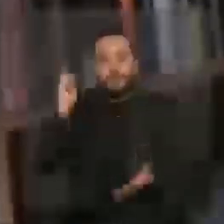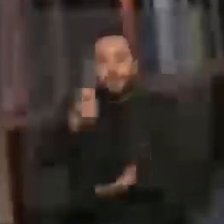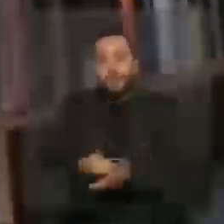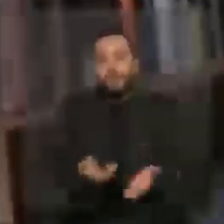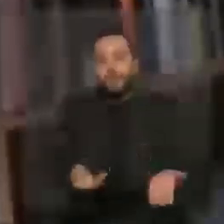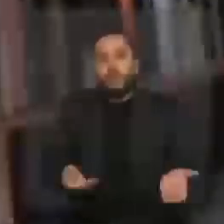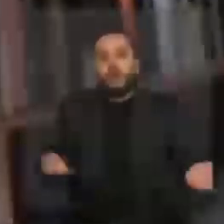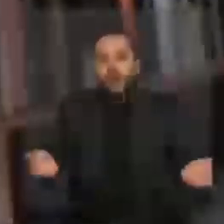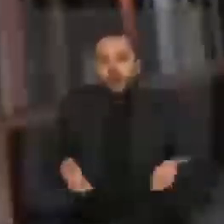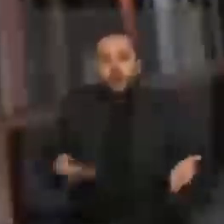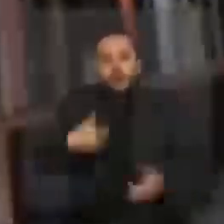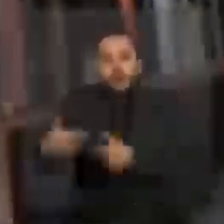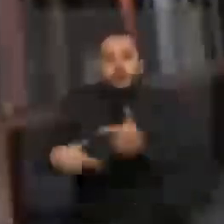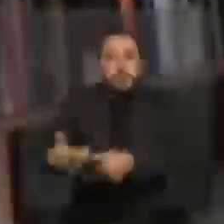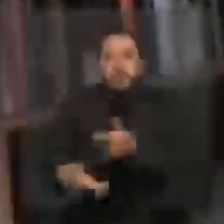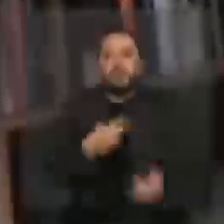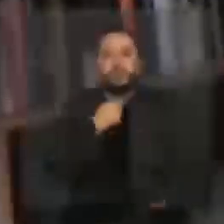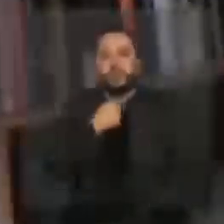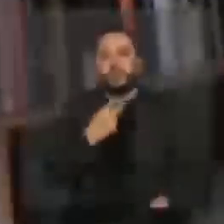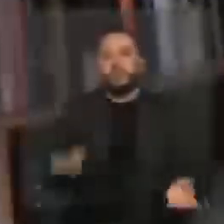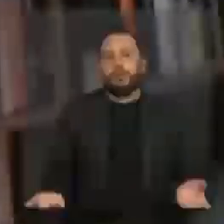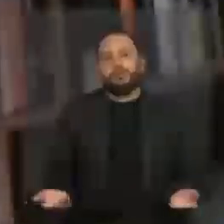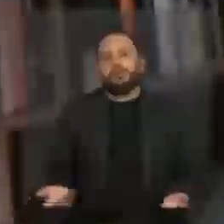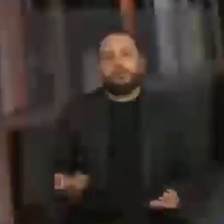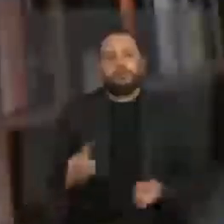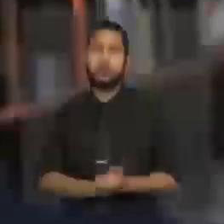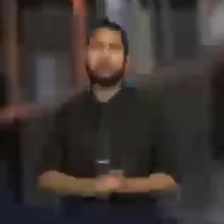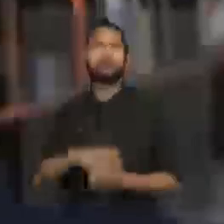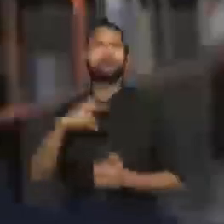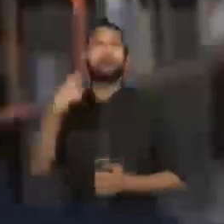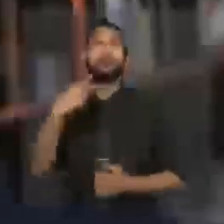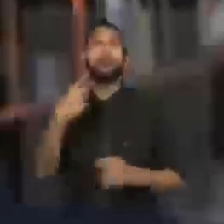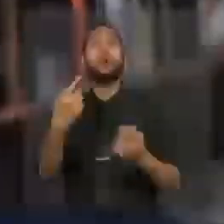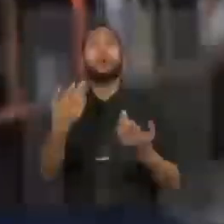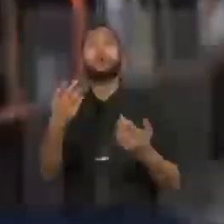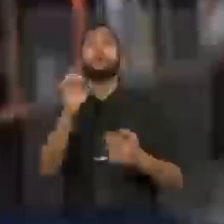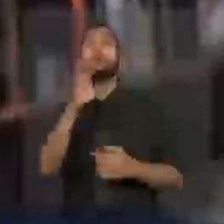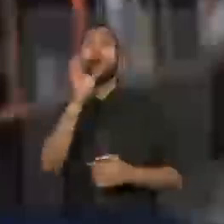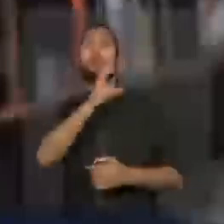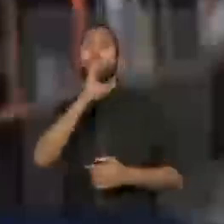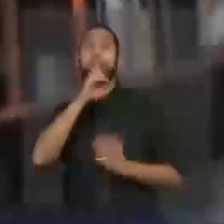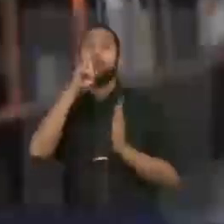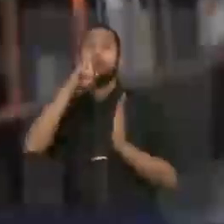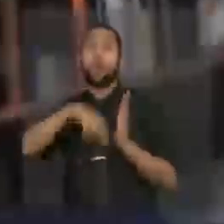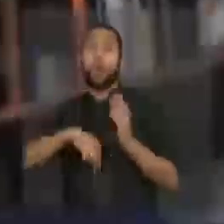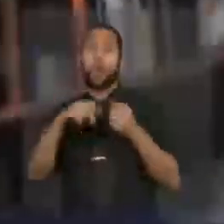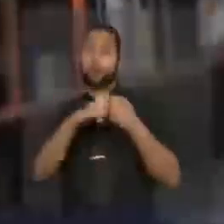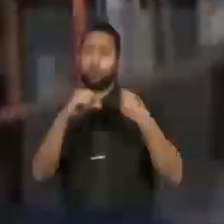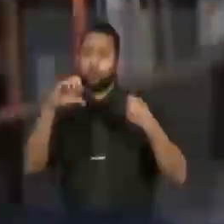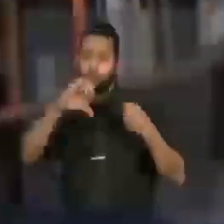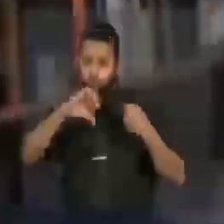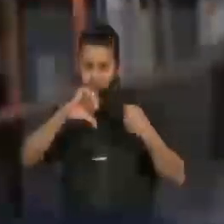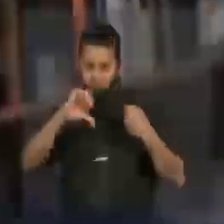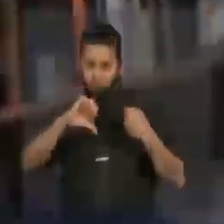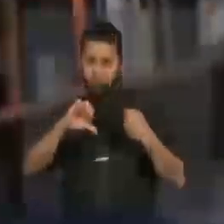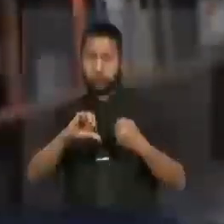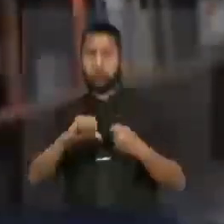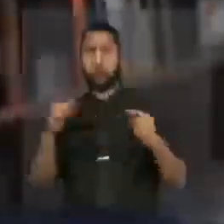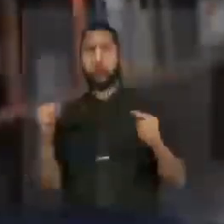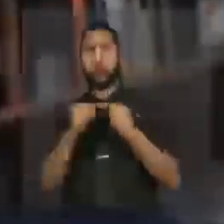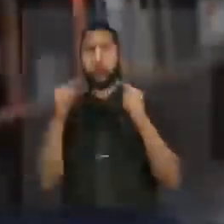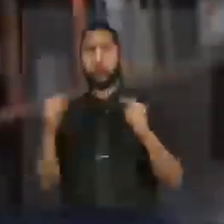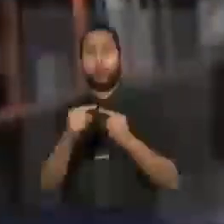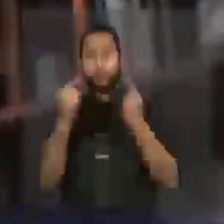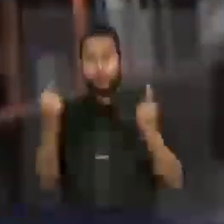sem poder exercer atividade correspondente. Só vou ler rapidamente aqui o artigo 9º, que é o que diz respeito